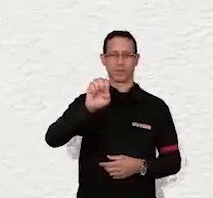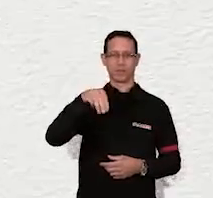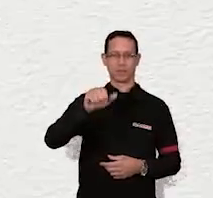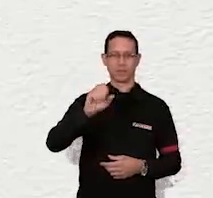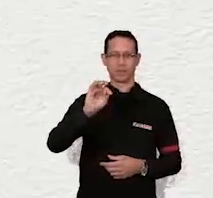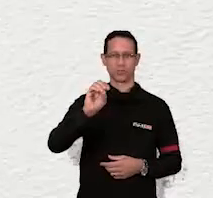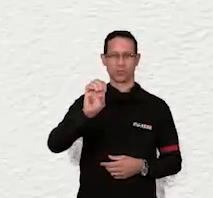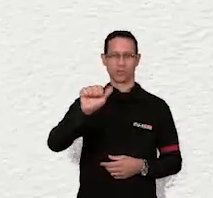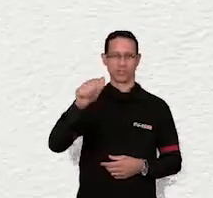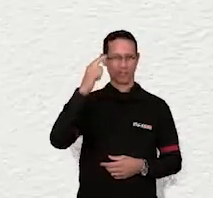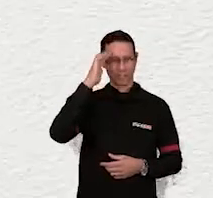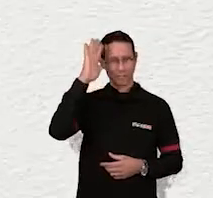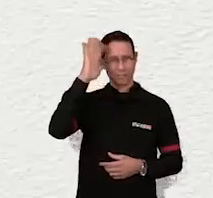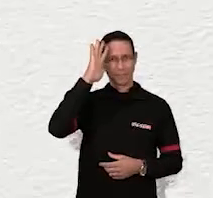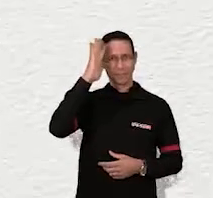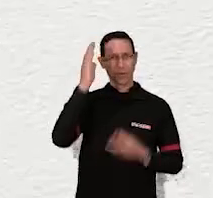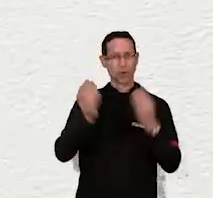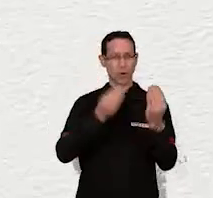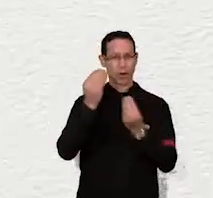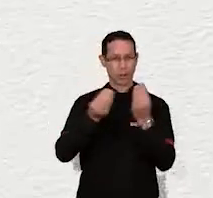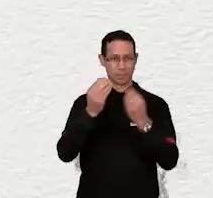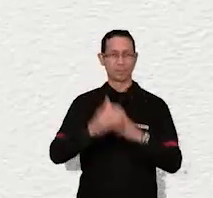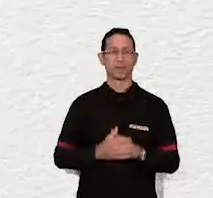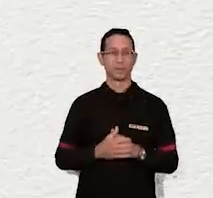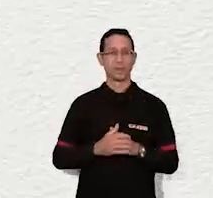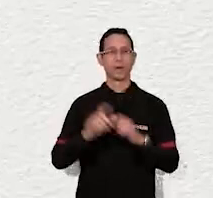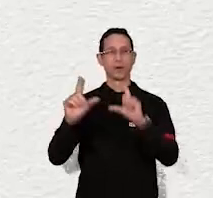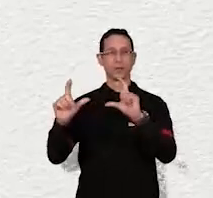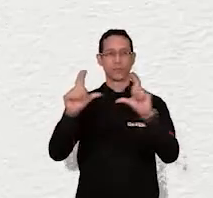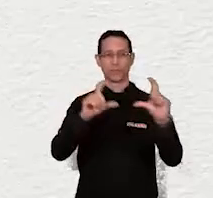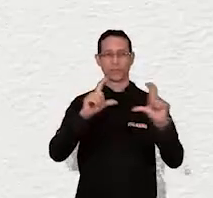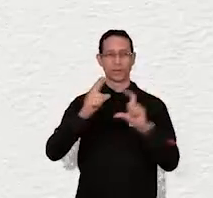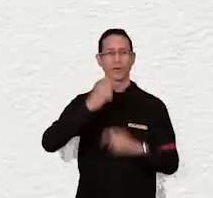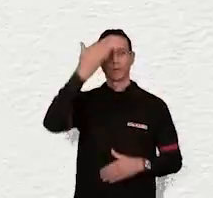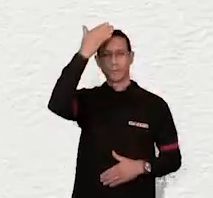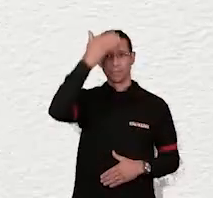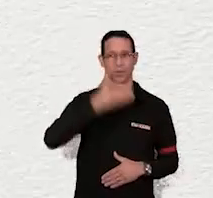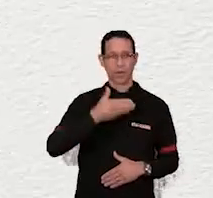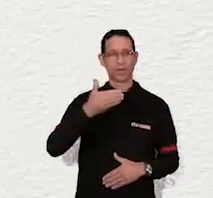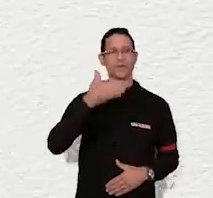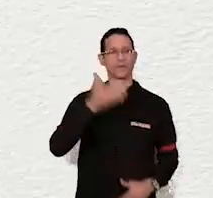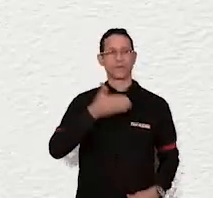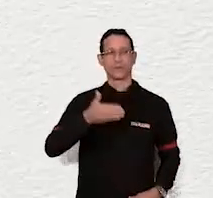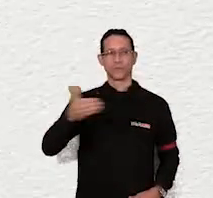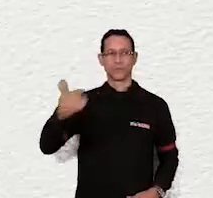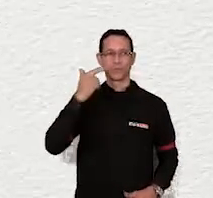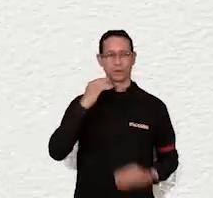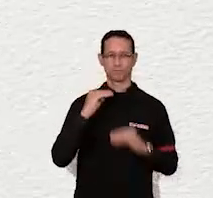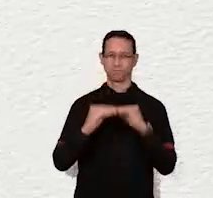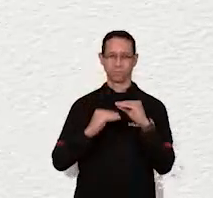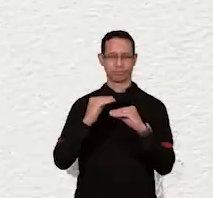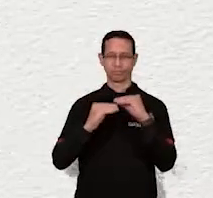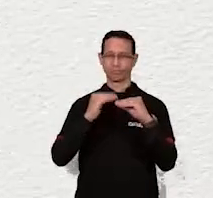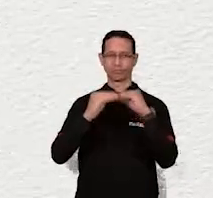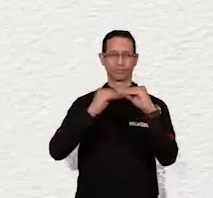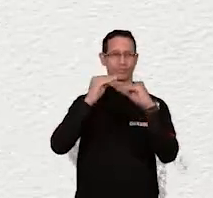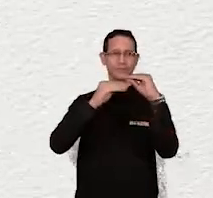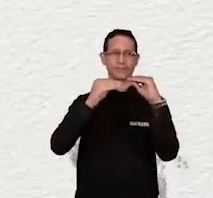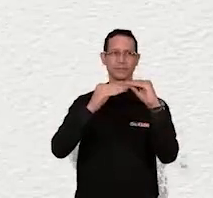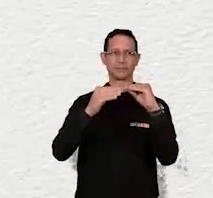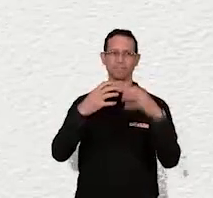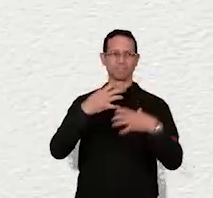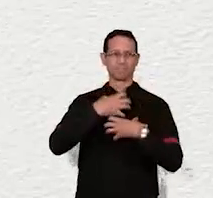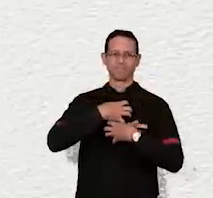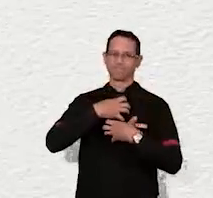quanto na eczematosa, e essa foto lado a lado é para provar que isso vai progredindo e se tornando